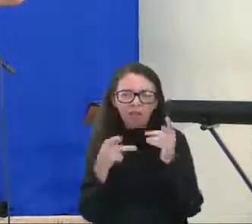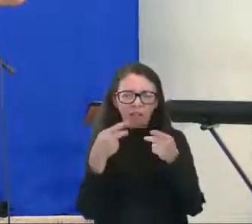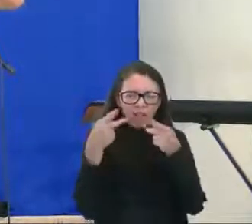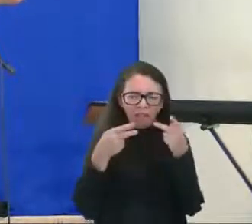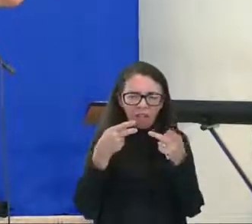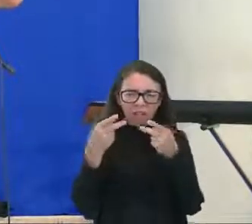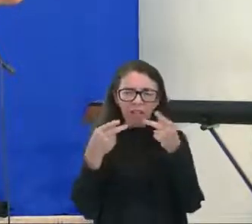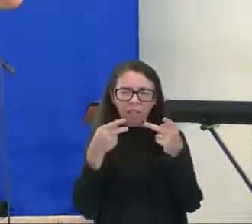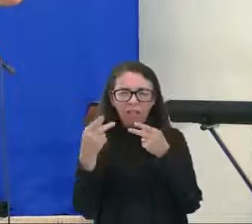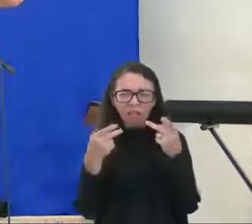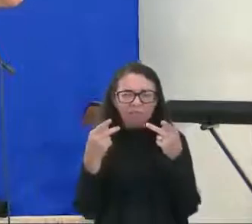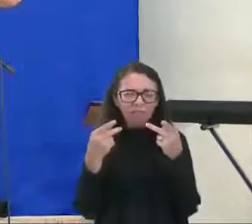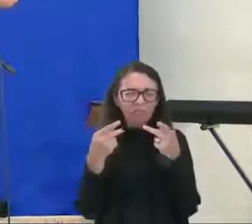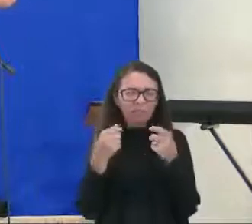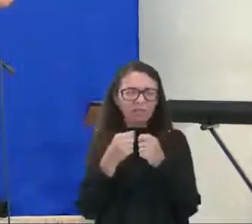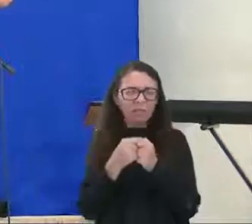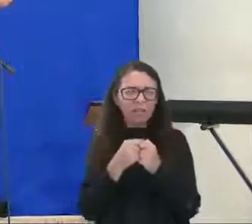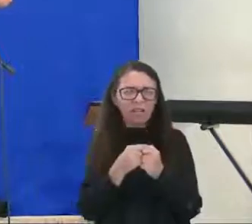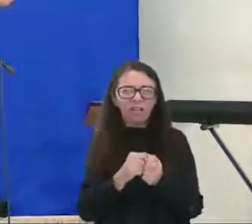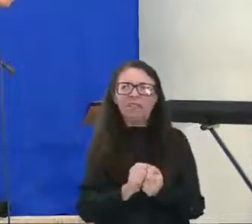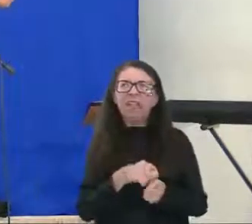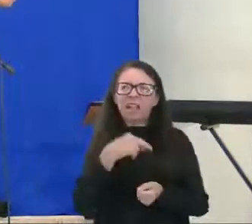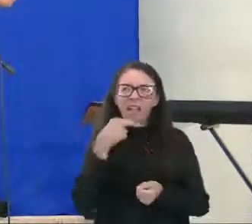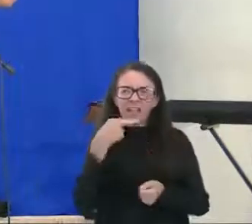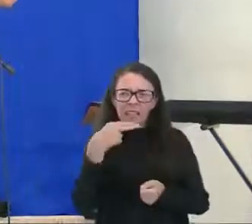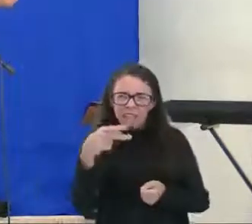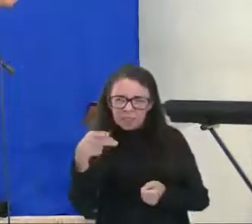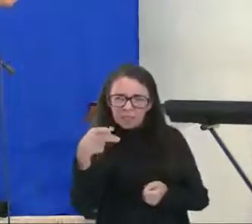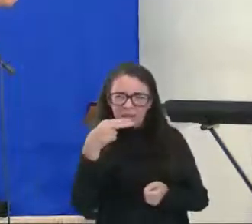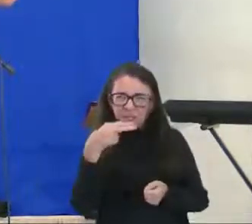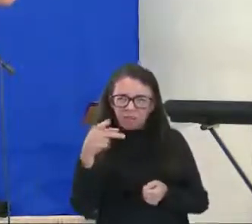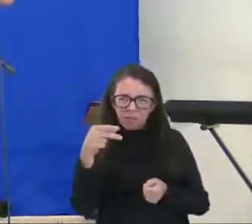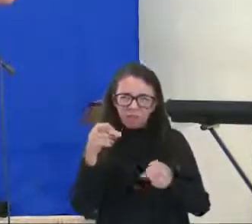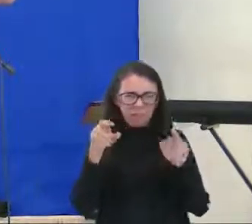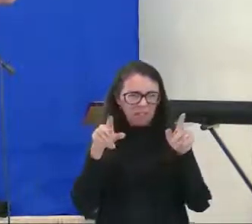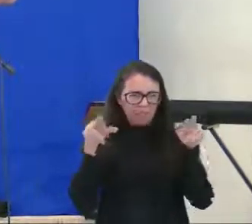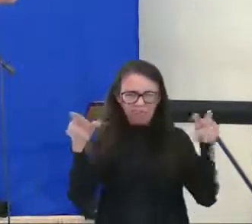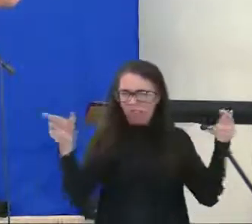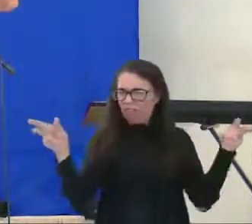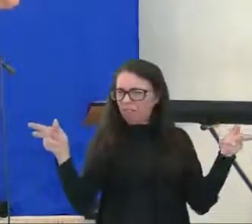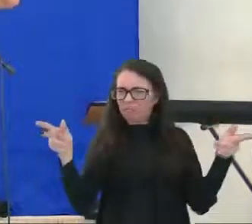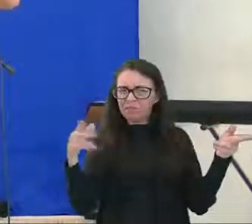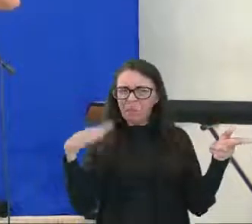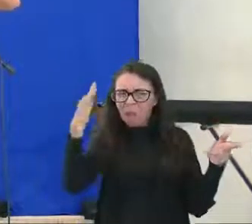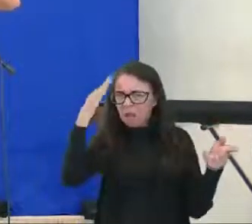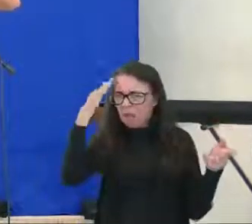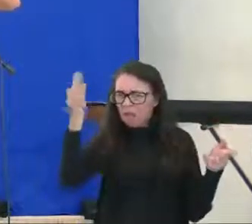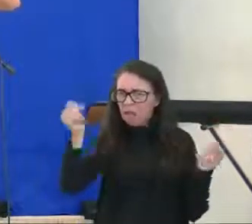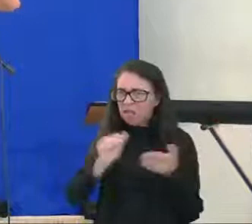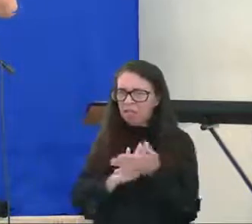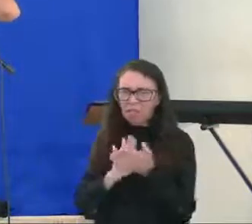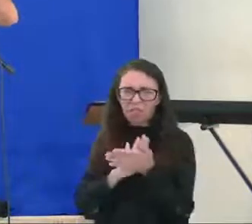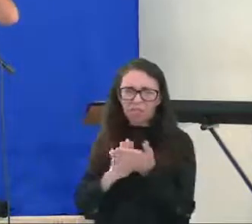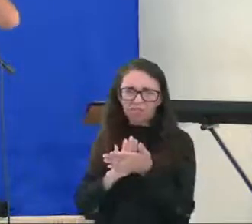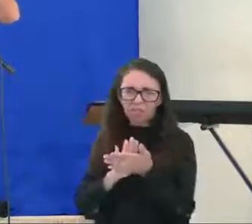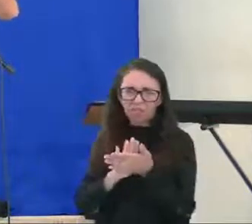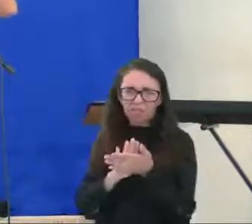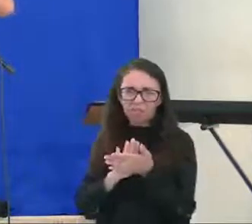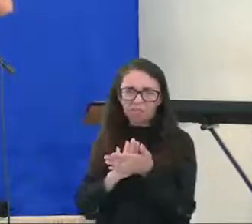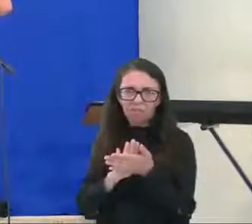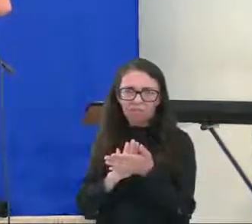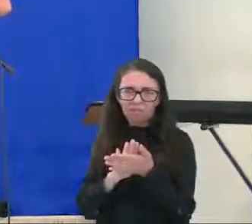Agora, o que está falando para nós aqui, essa elucidação da diferença, é para quem tem mesmo. E se acha que